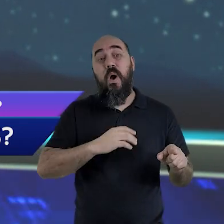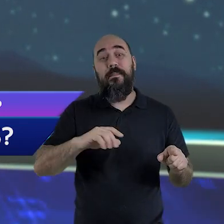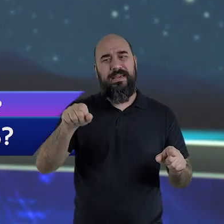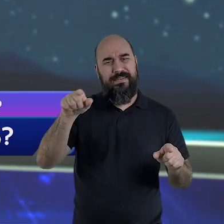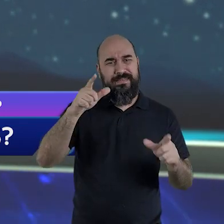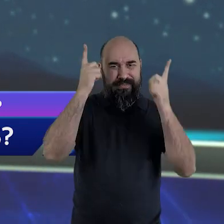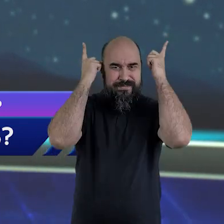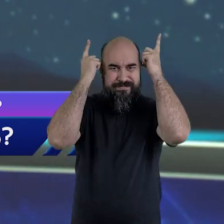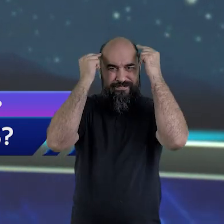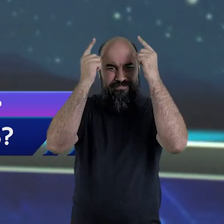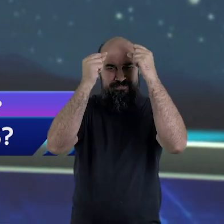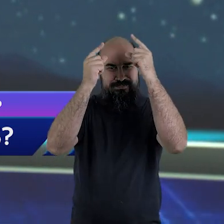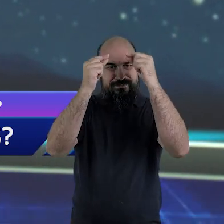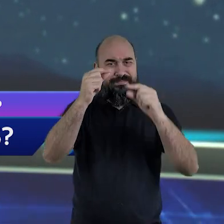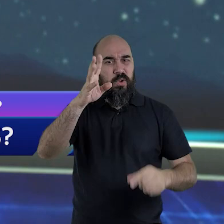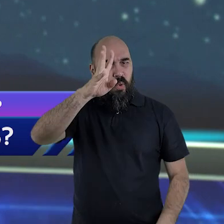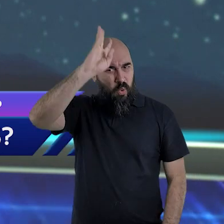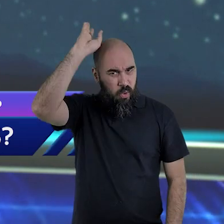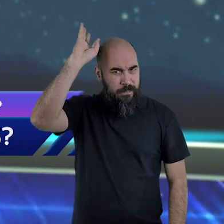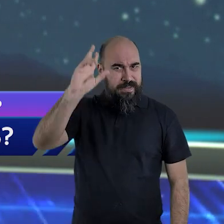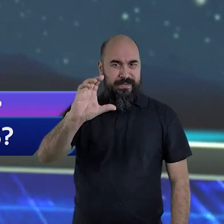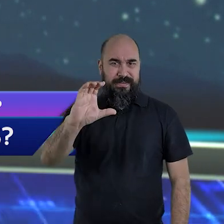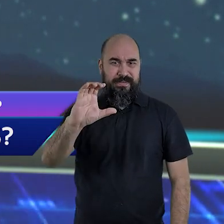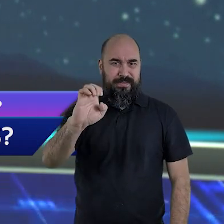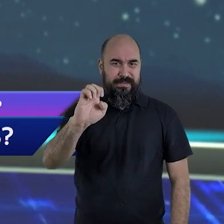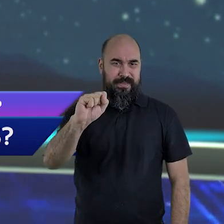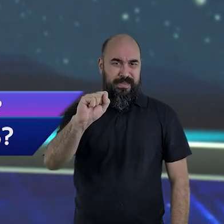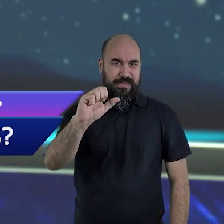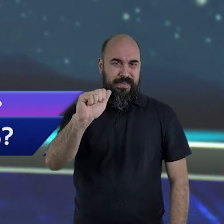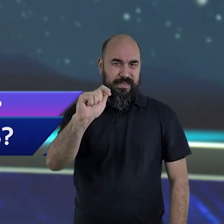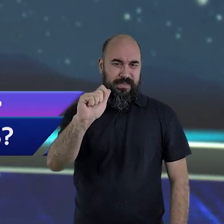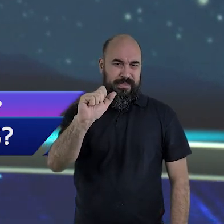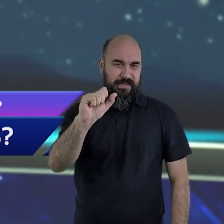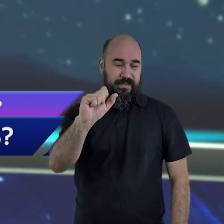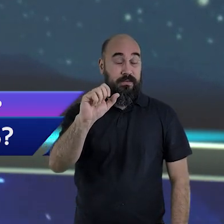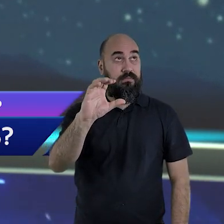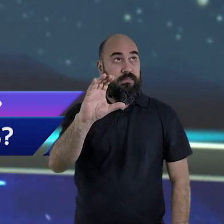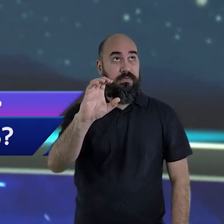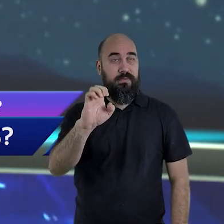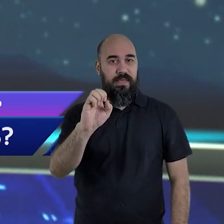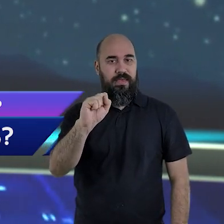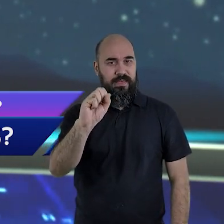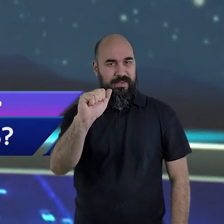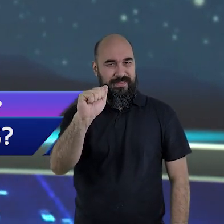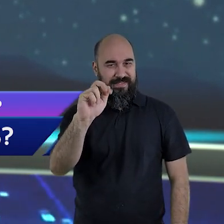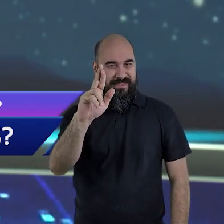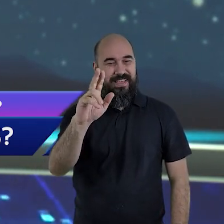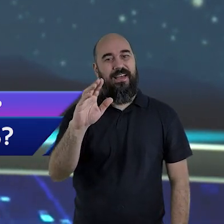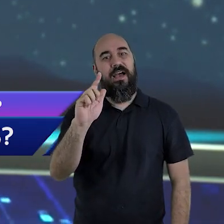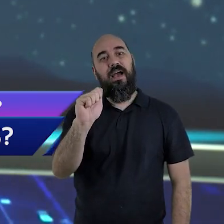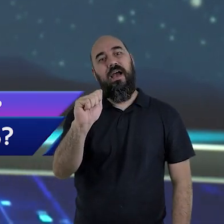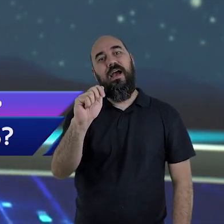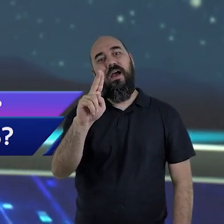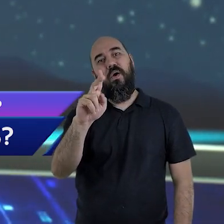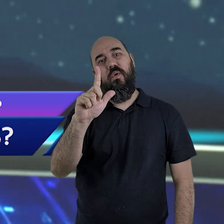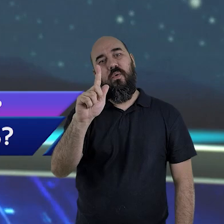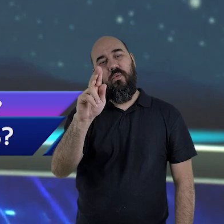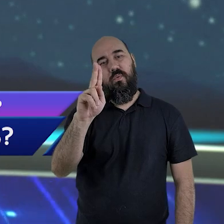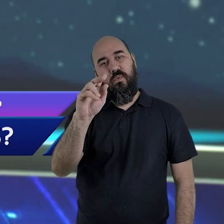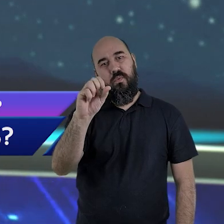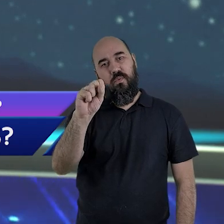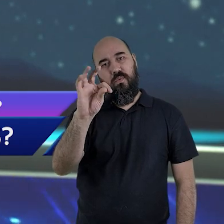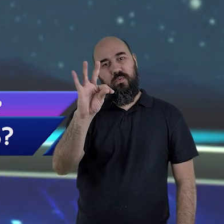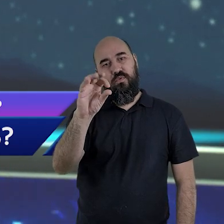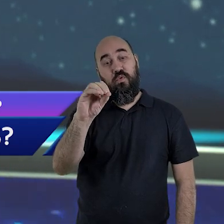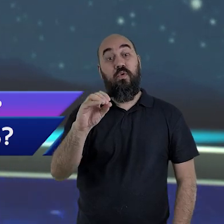César Augusto, que fez um decreto de alistamento. Todos deveriam se apresentar em suas